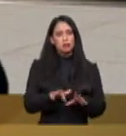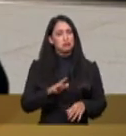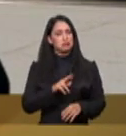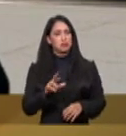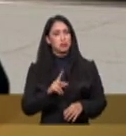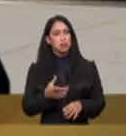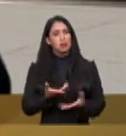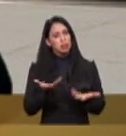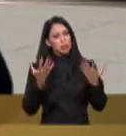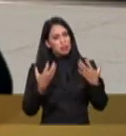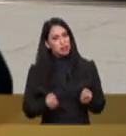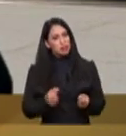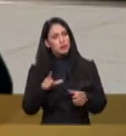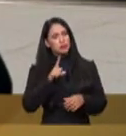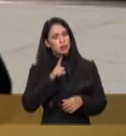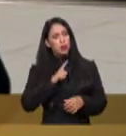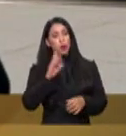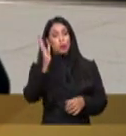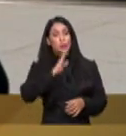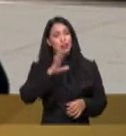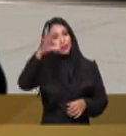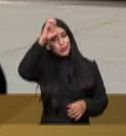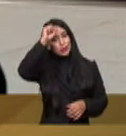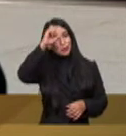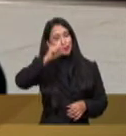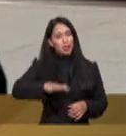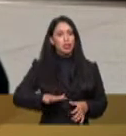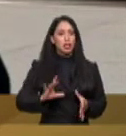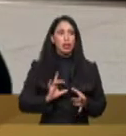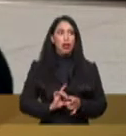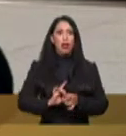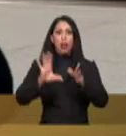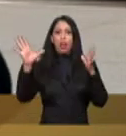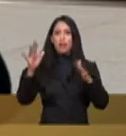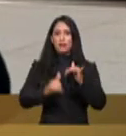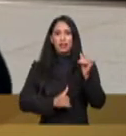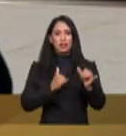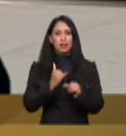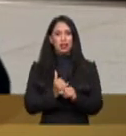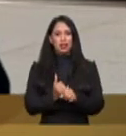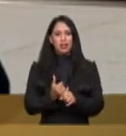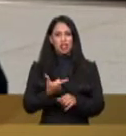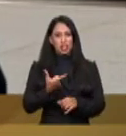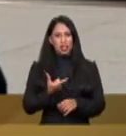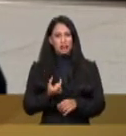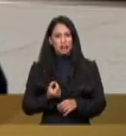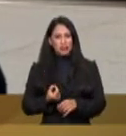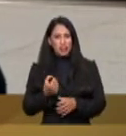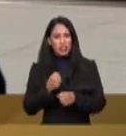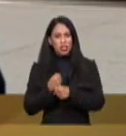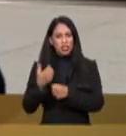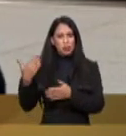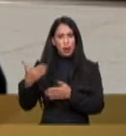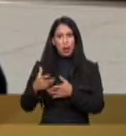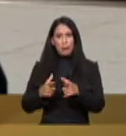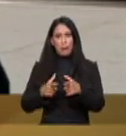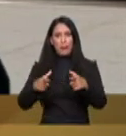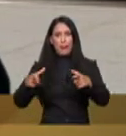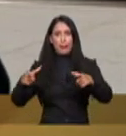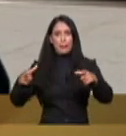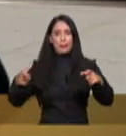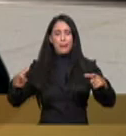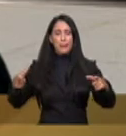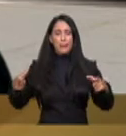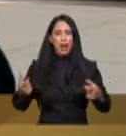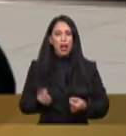nós ignoramos. O Brasil aprendeu que o território livre da internet se tornou, nas últimas duas décadas, um gigante, um